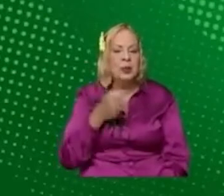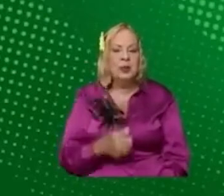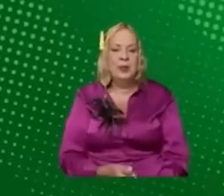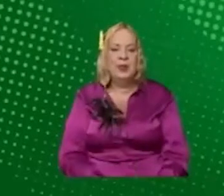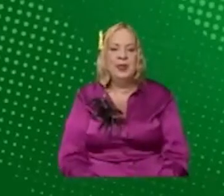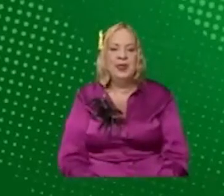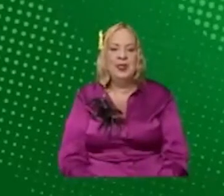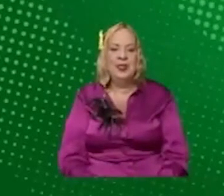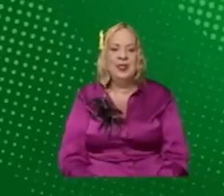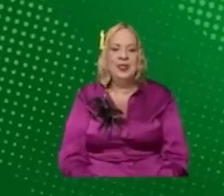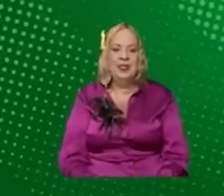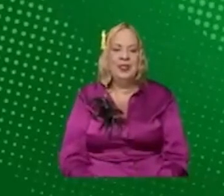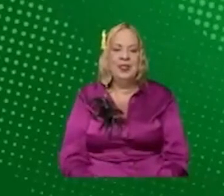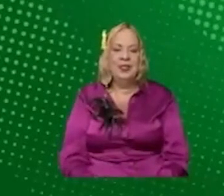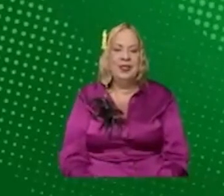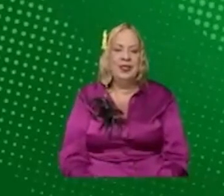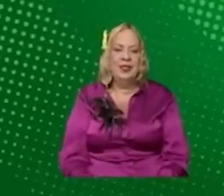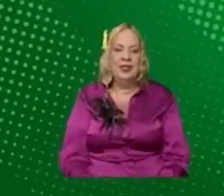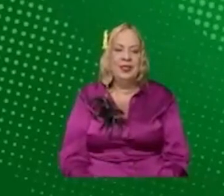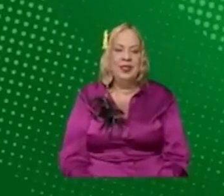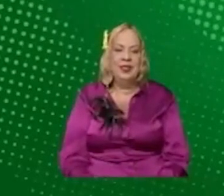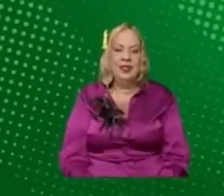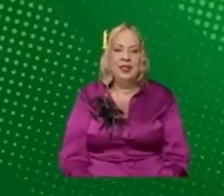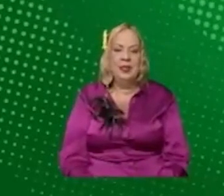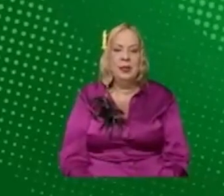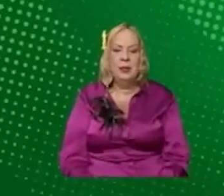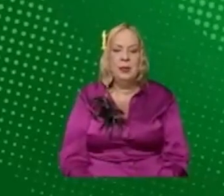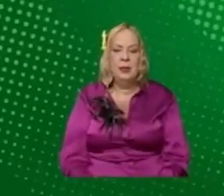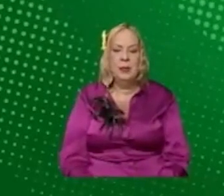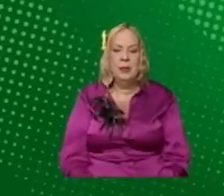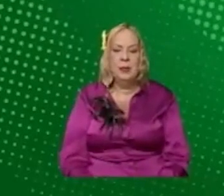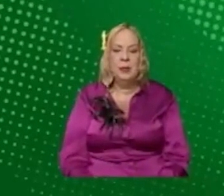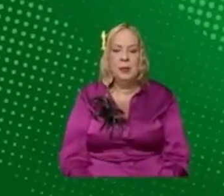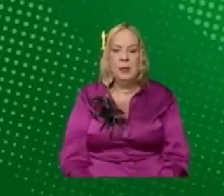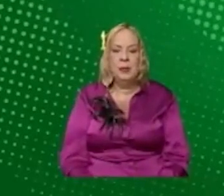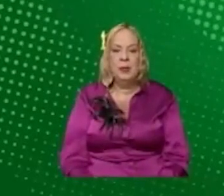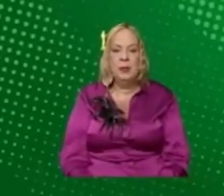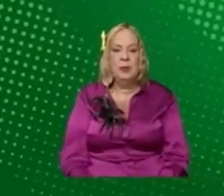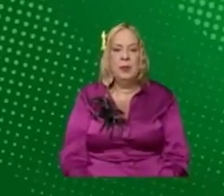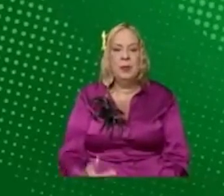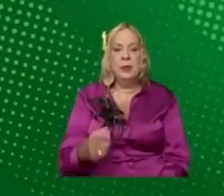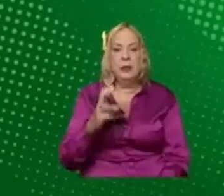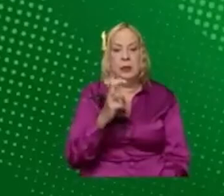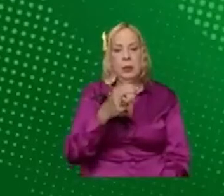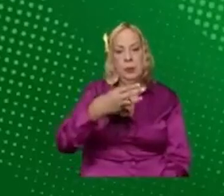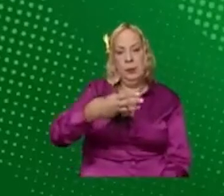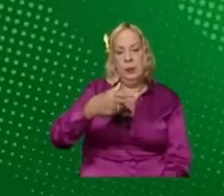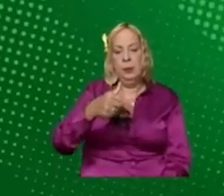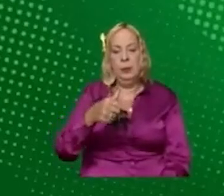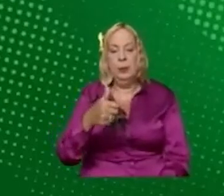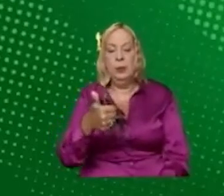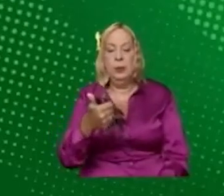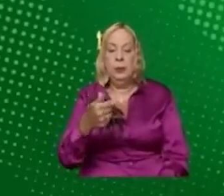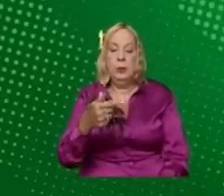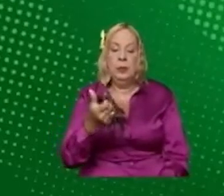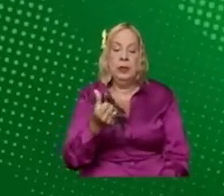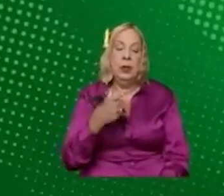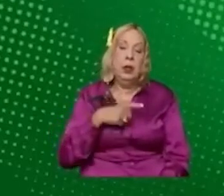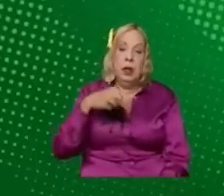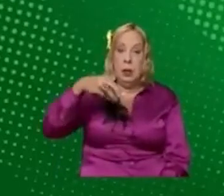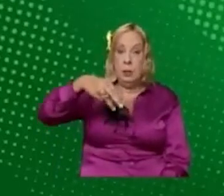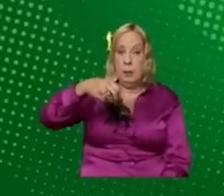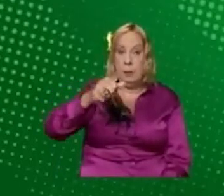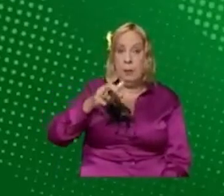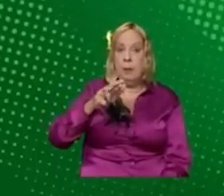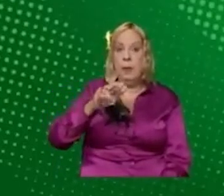Gleide, pé quente, Regional Bugio, parabéns. Vamos pro interior, 537176, Maria Aparecida lá em